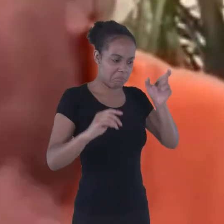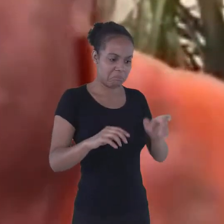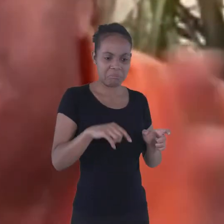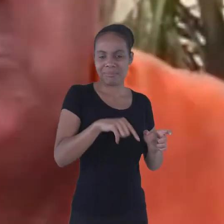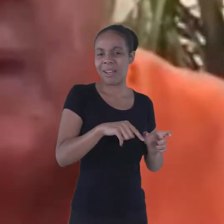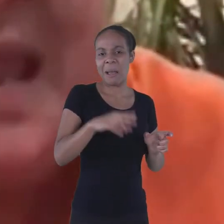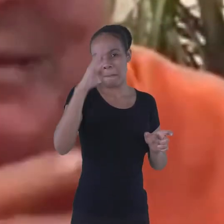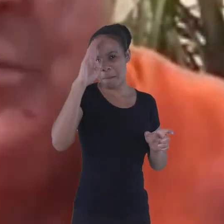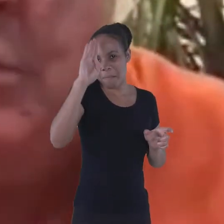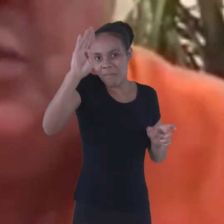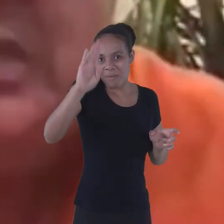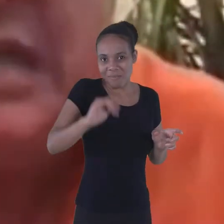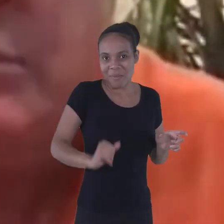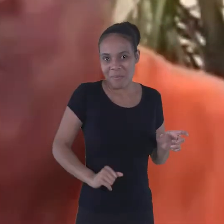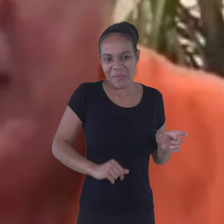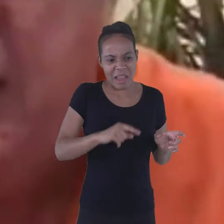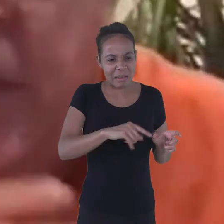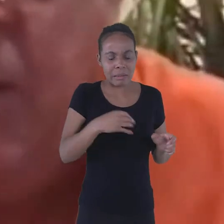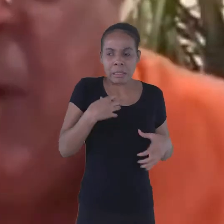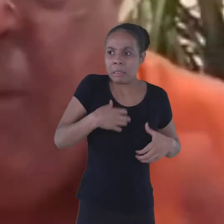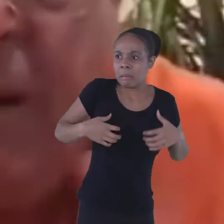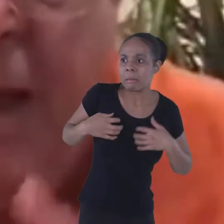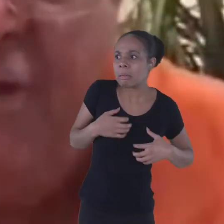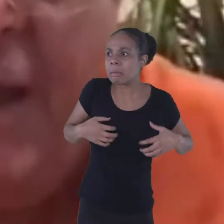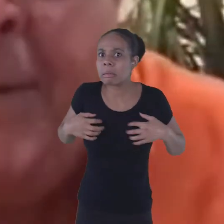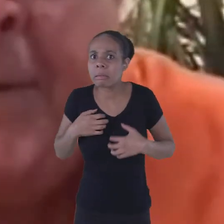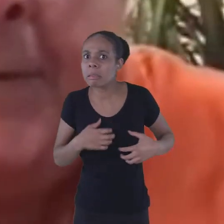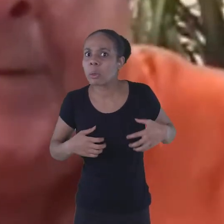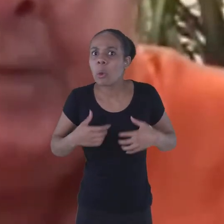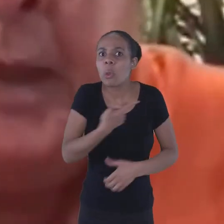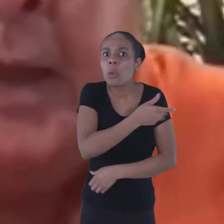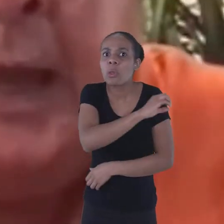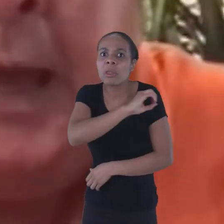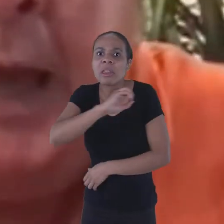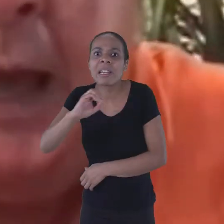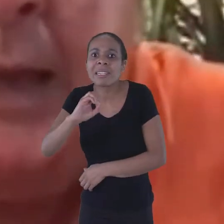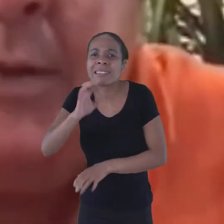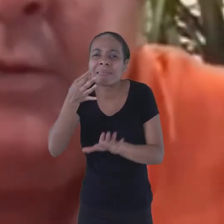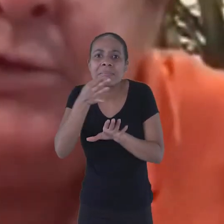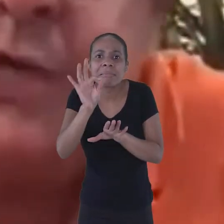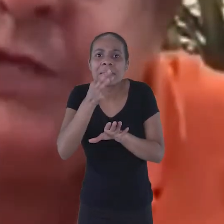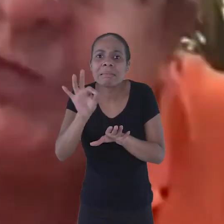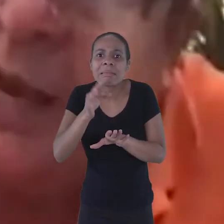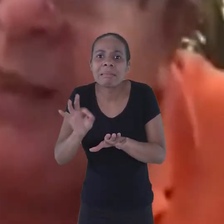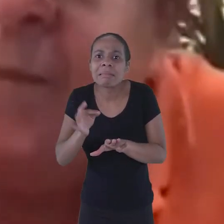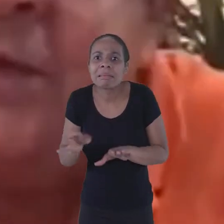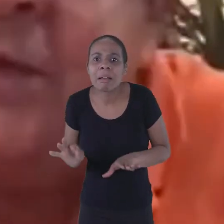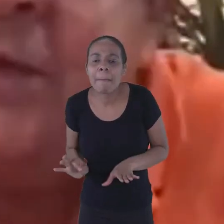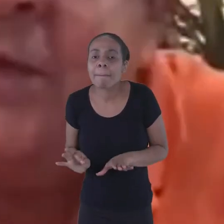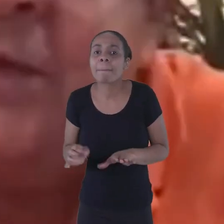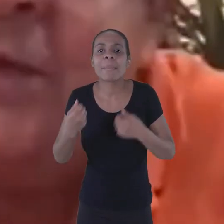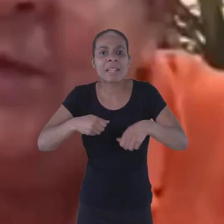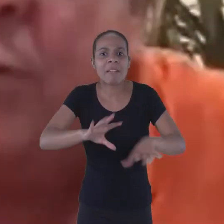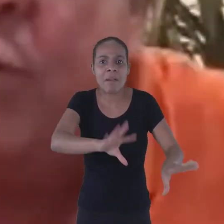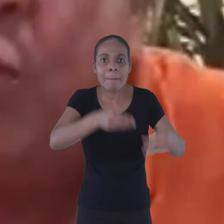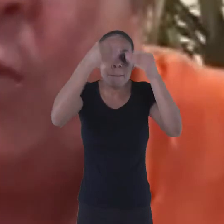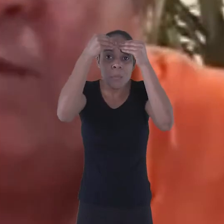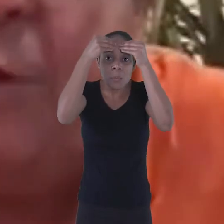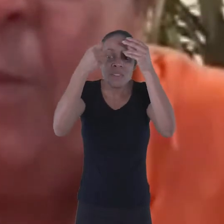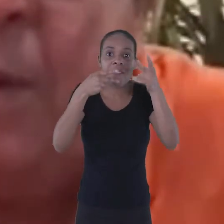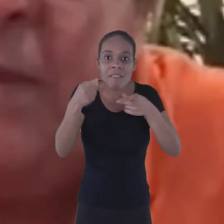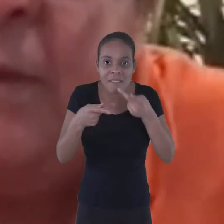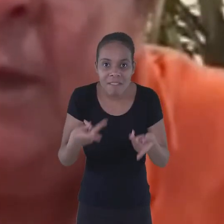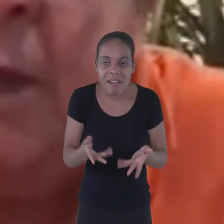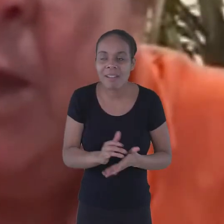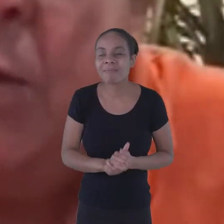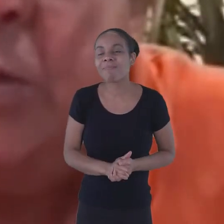Então o Cuoco ficava desesperado com 200 páginas para decorar, para gravar. Aí, um dia, discretamente, com aquela educação do corpo,